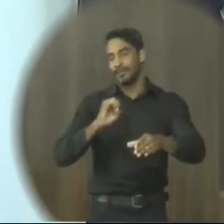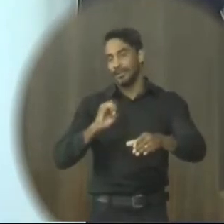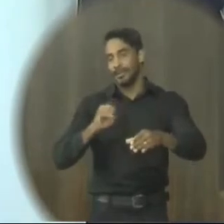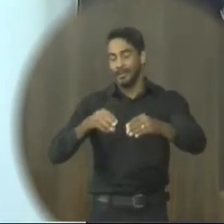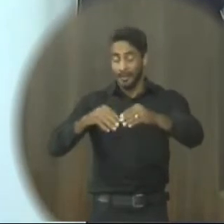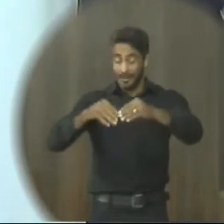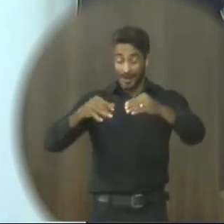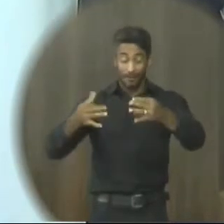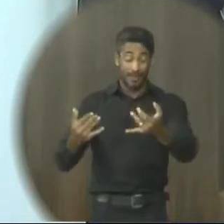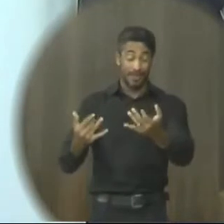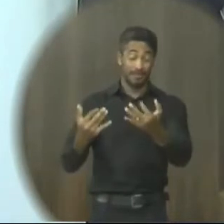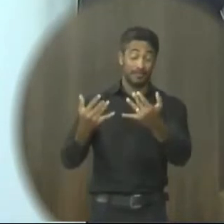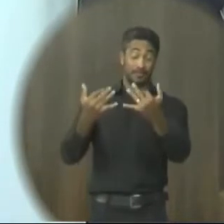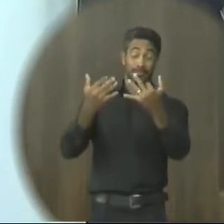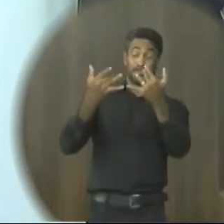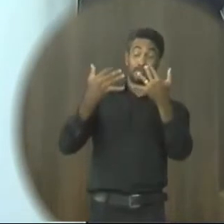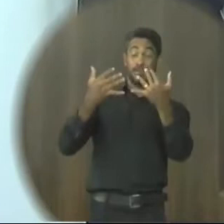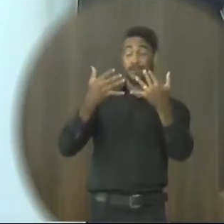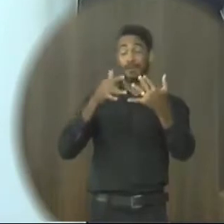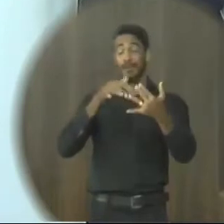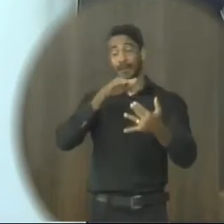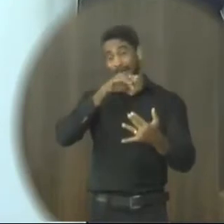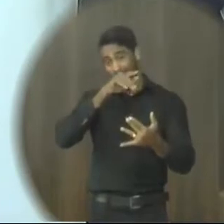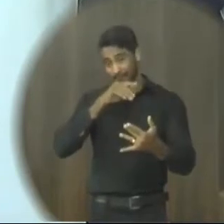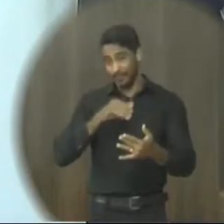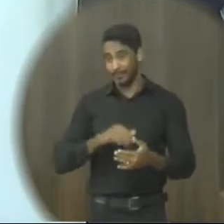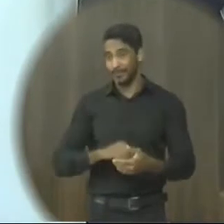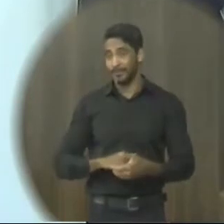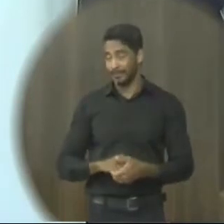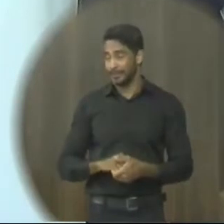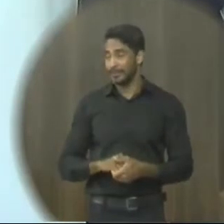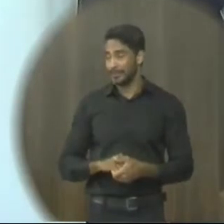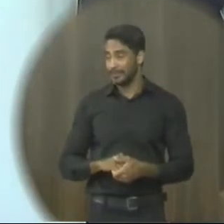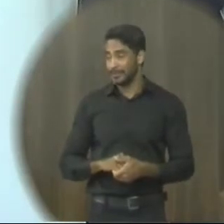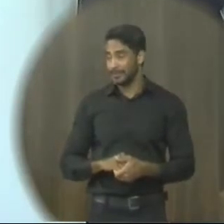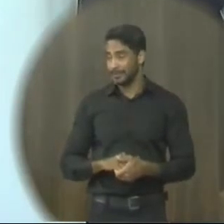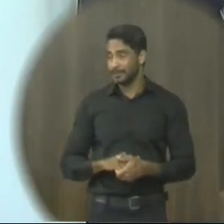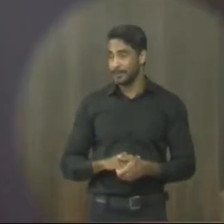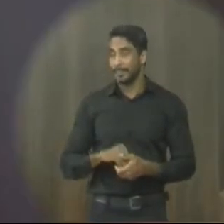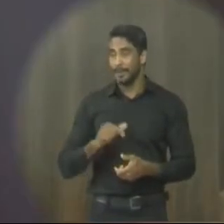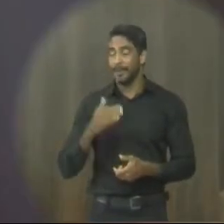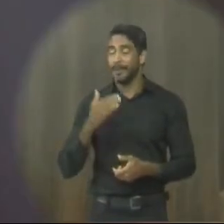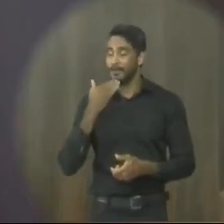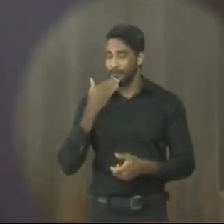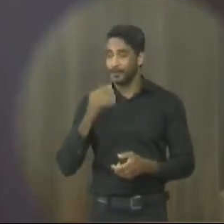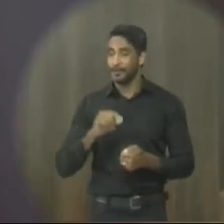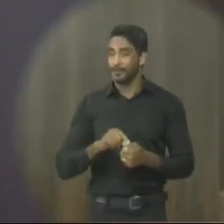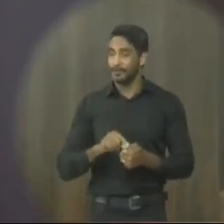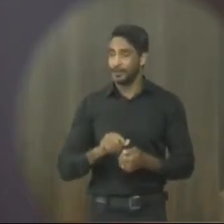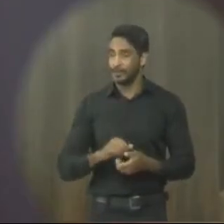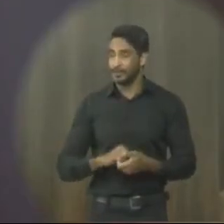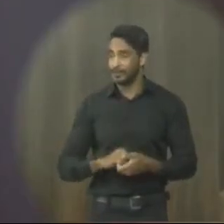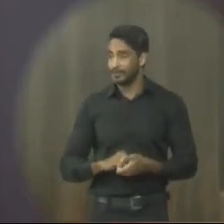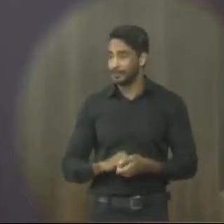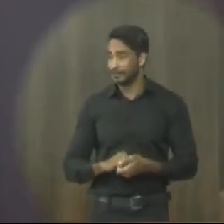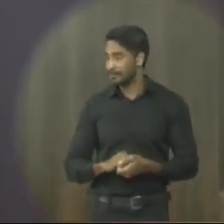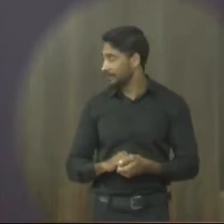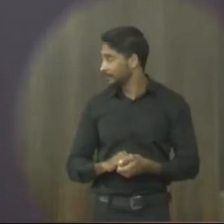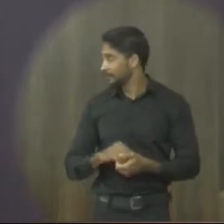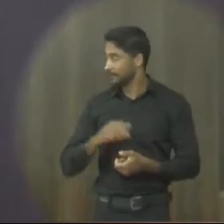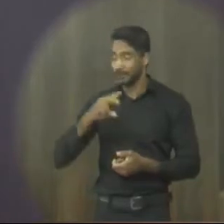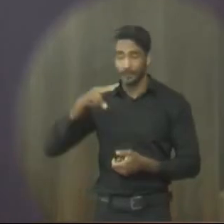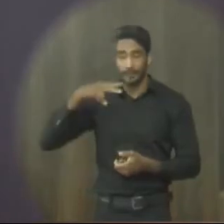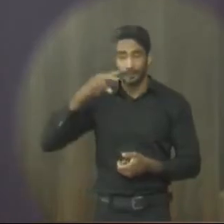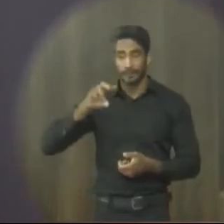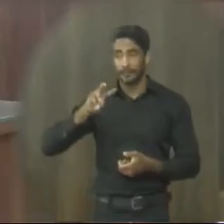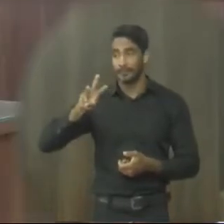é insuportável que é do que os buracos. Isso já é um pedido meu que eu falo. Obrigado, é isso. Vereador